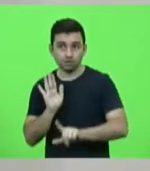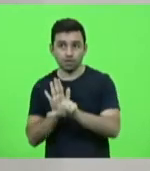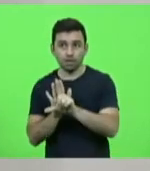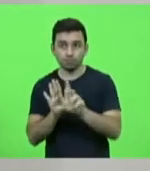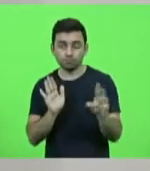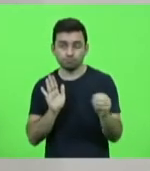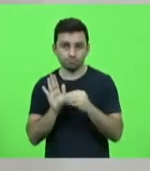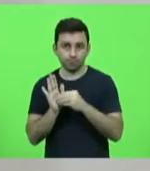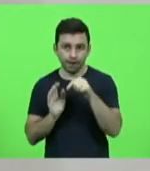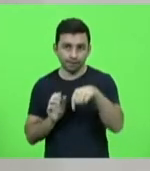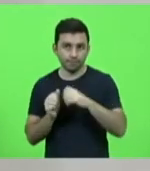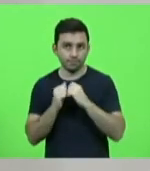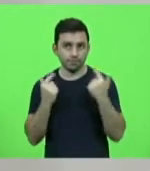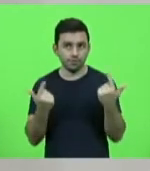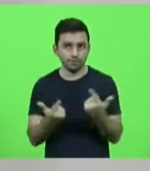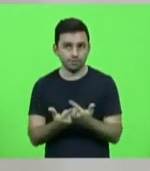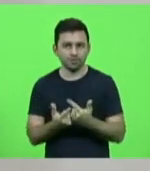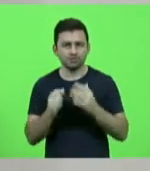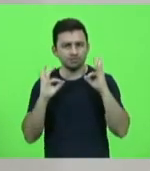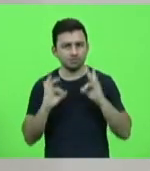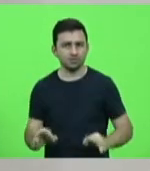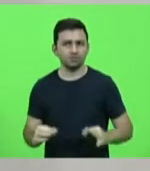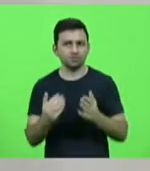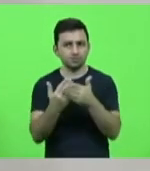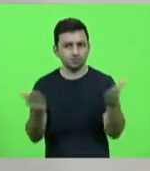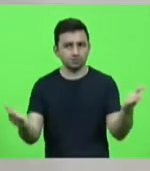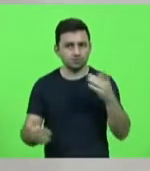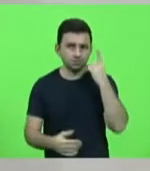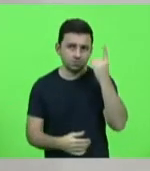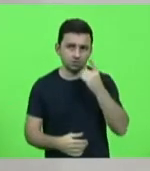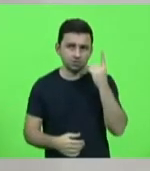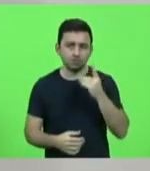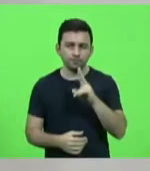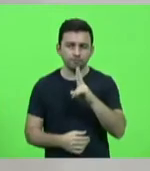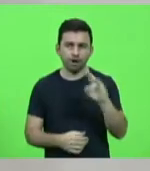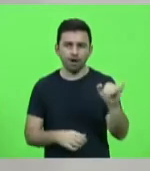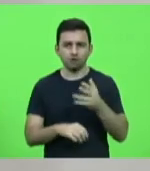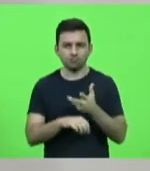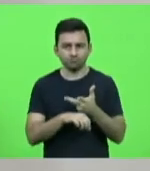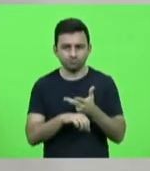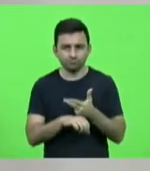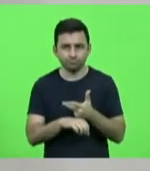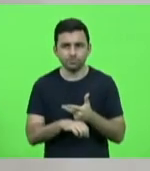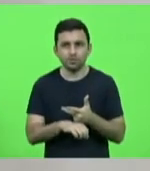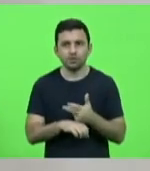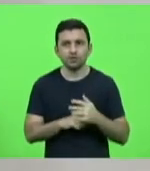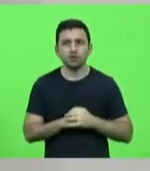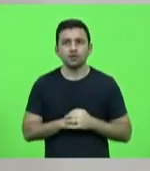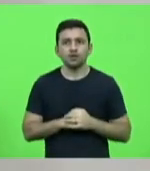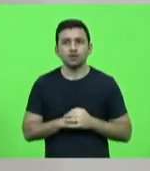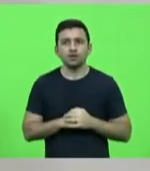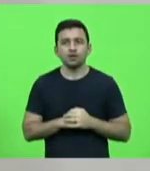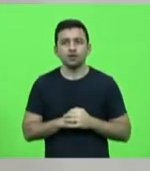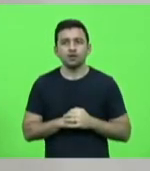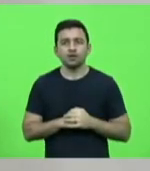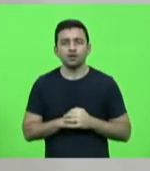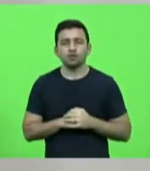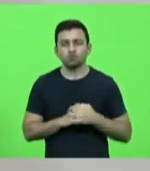tenho certeza que os colegas deputados darão a celeridade possível para que nós